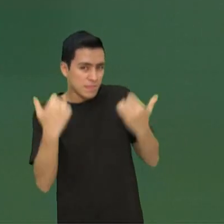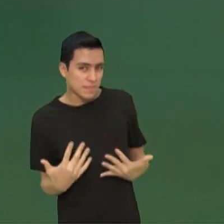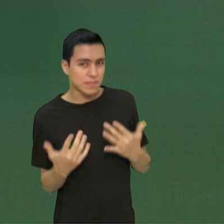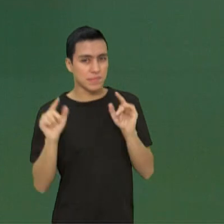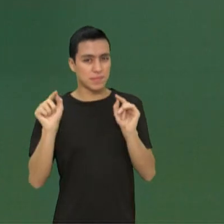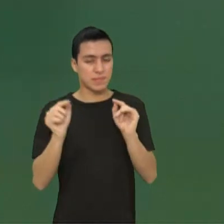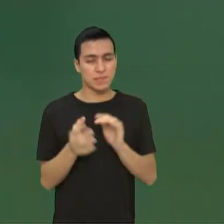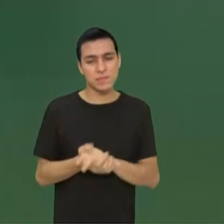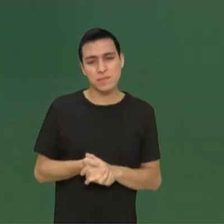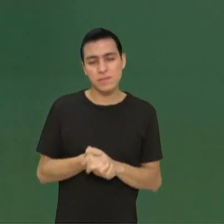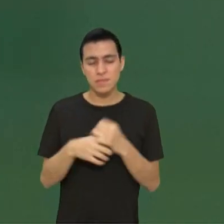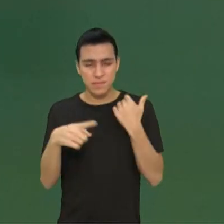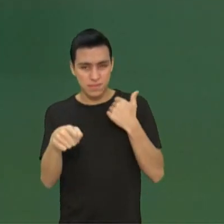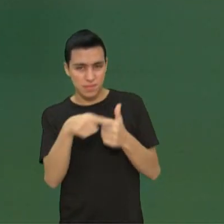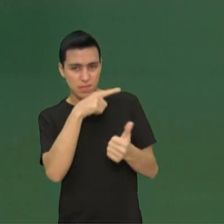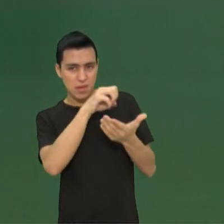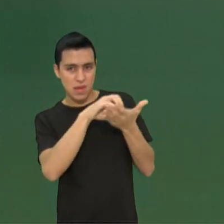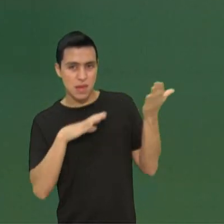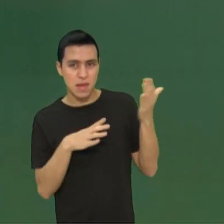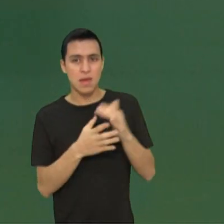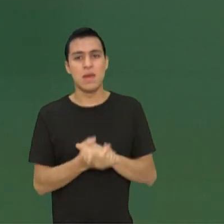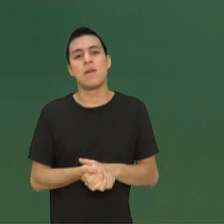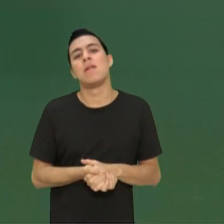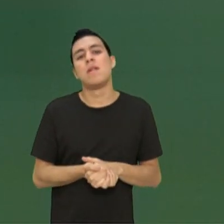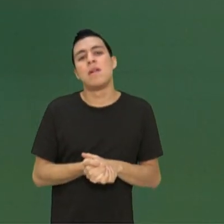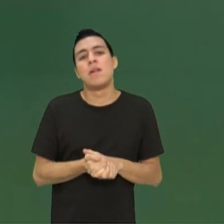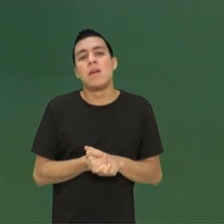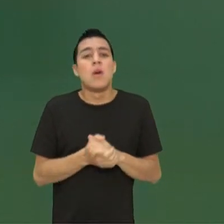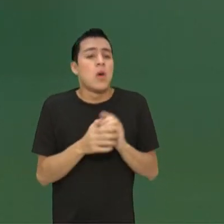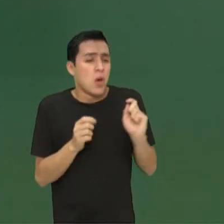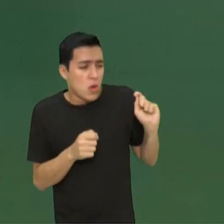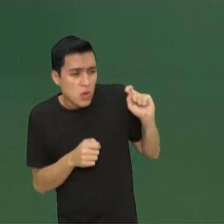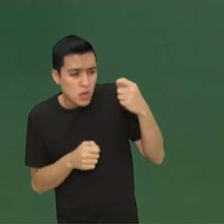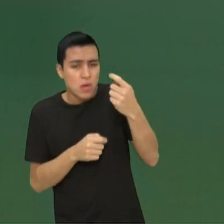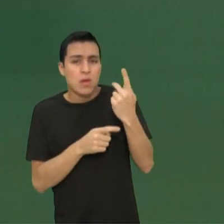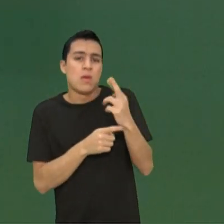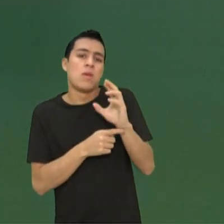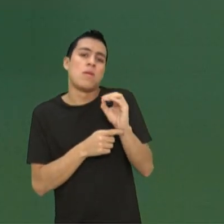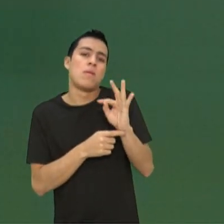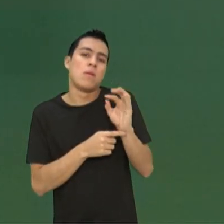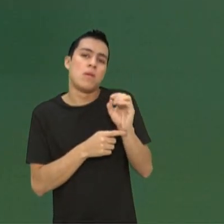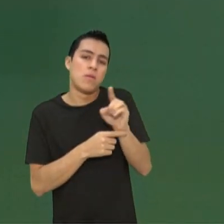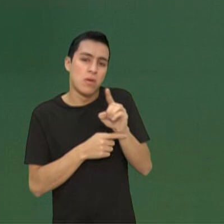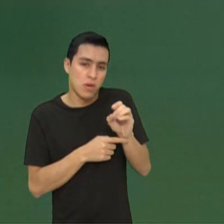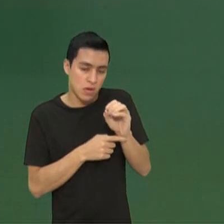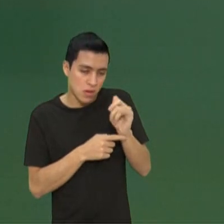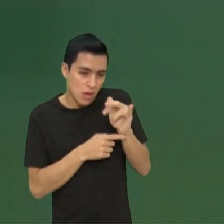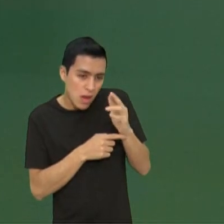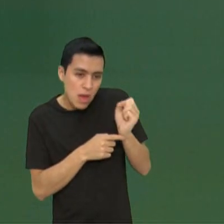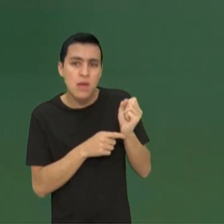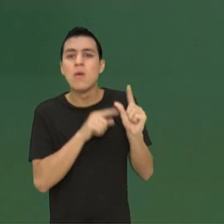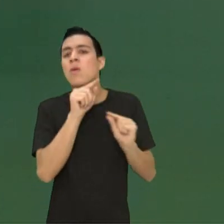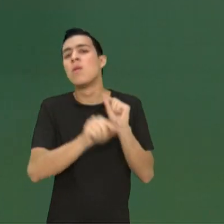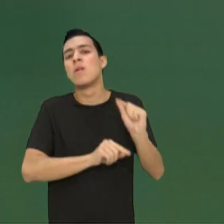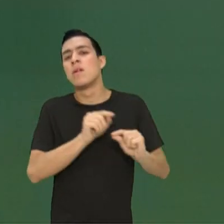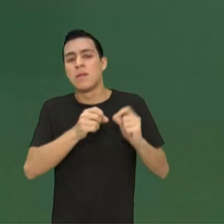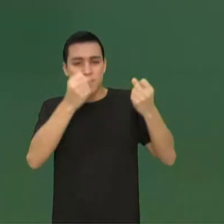vocês. Primeiro exercício. A respeito dos protozoários, são feitas afirmações a